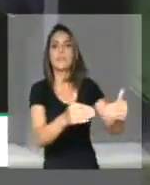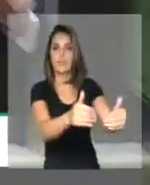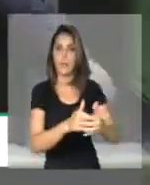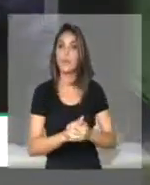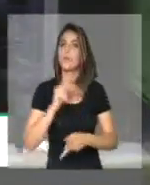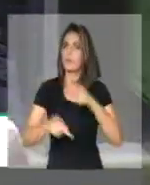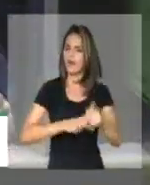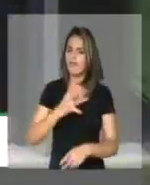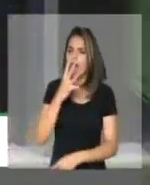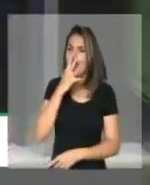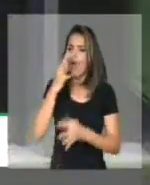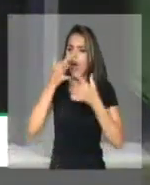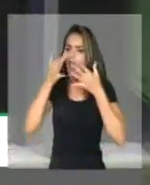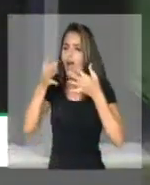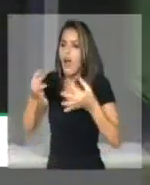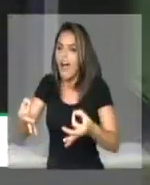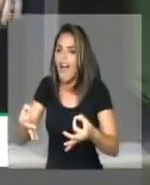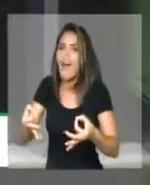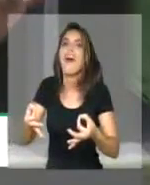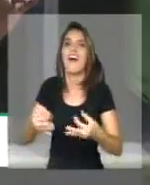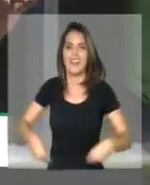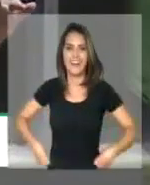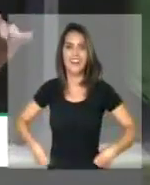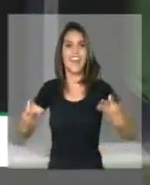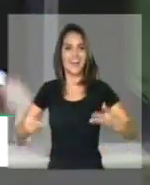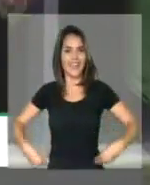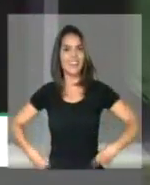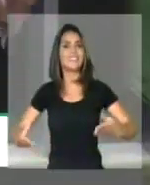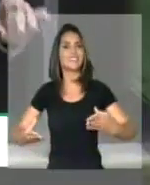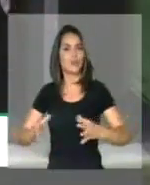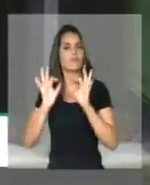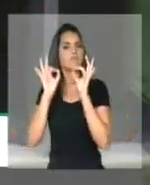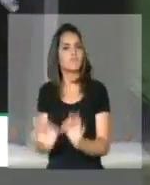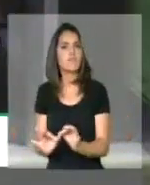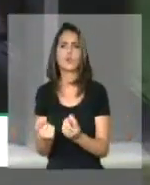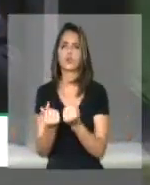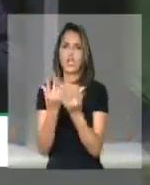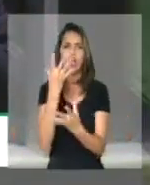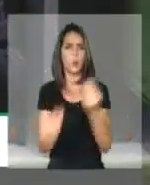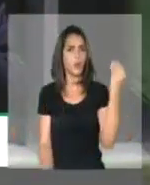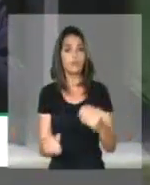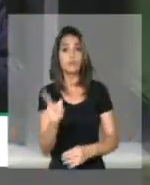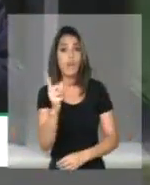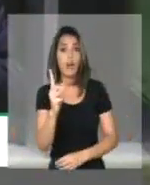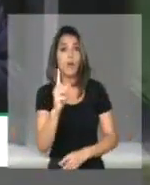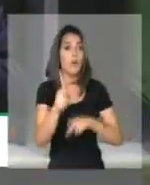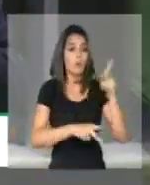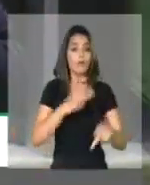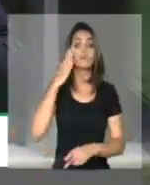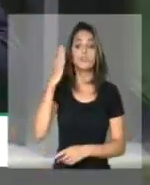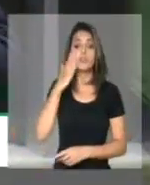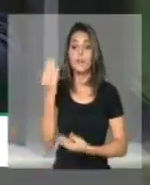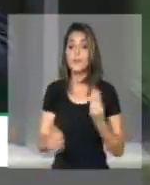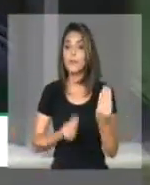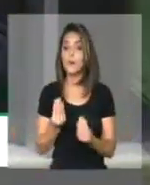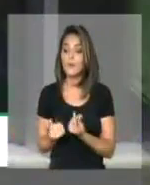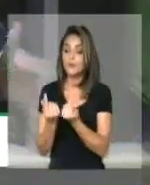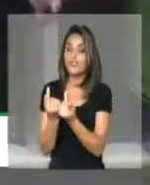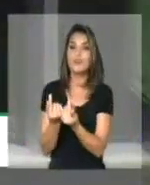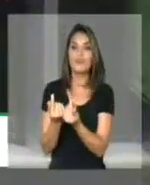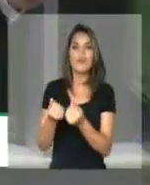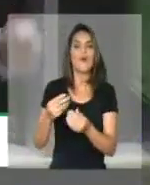põe o olho lá na execução do recurso, o dinheiro não desaparece, o dinheiro não só fica como ele